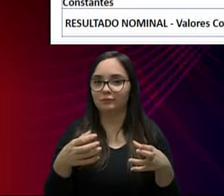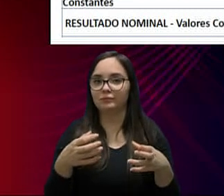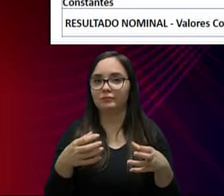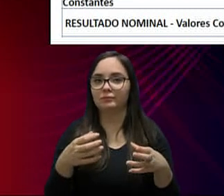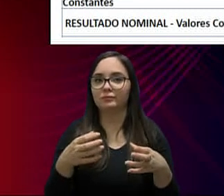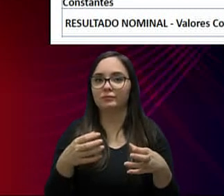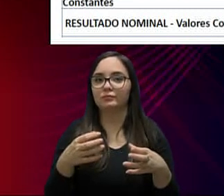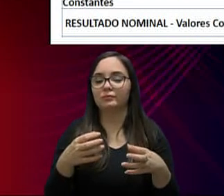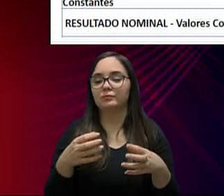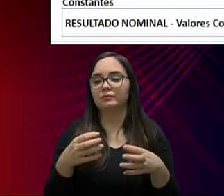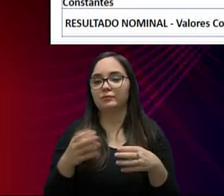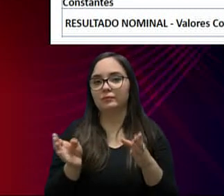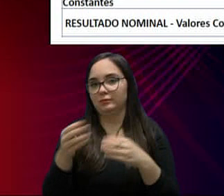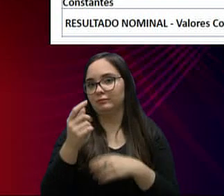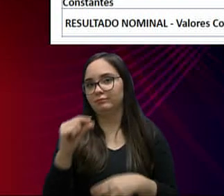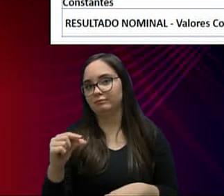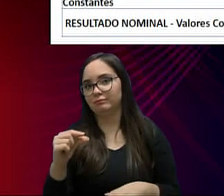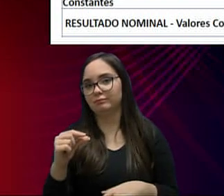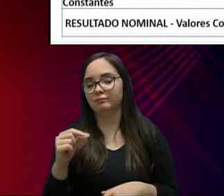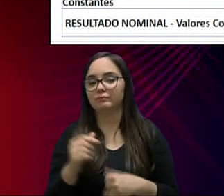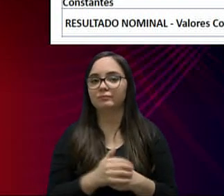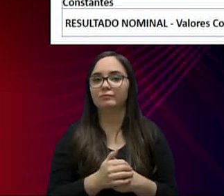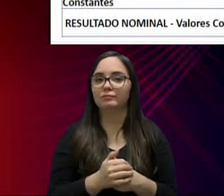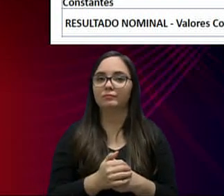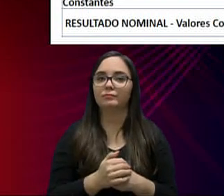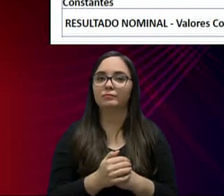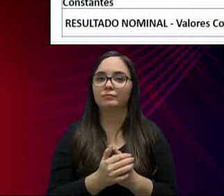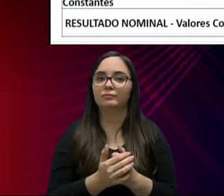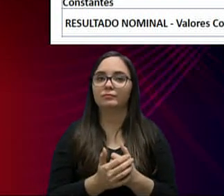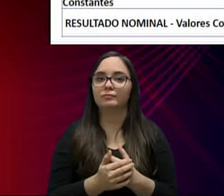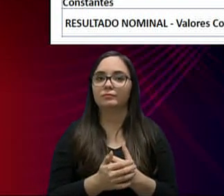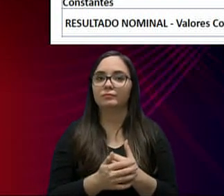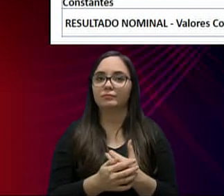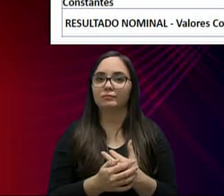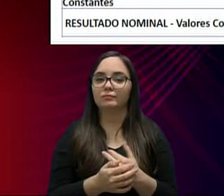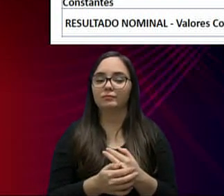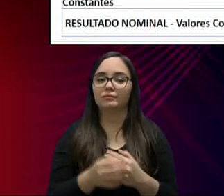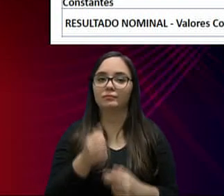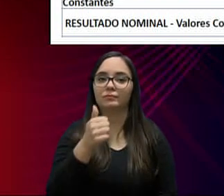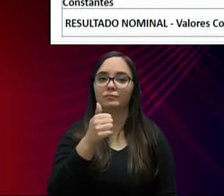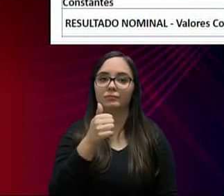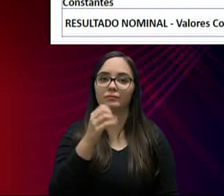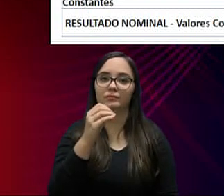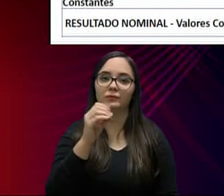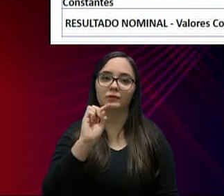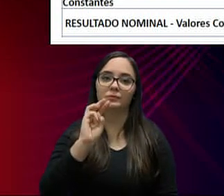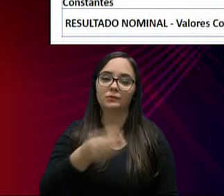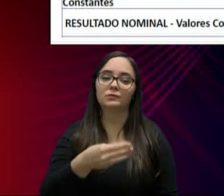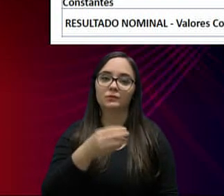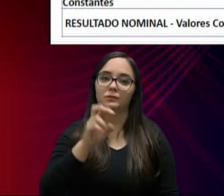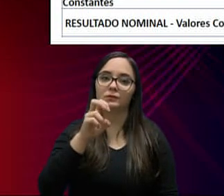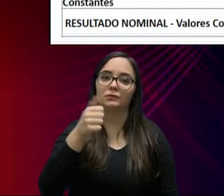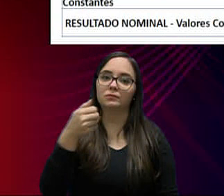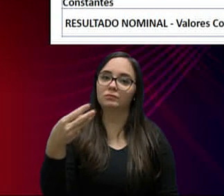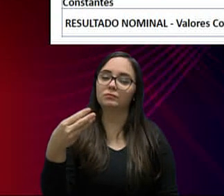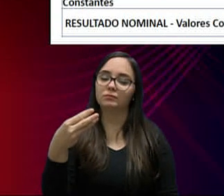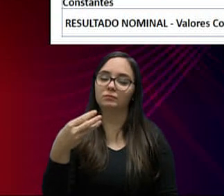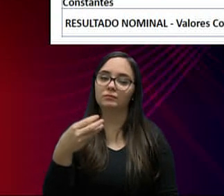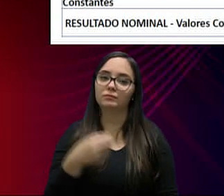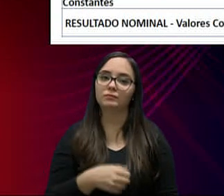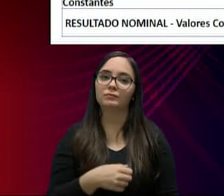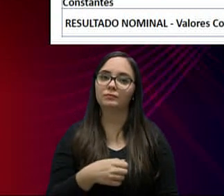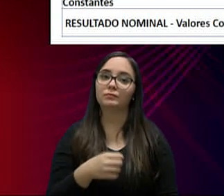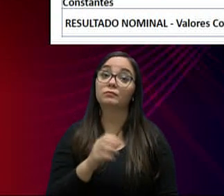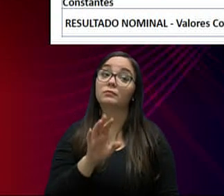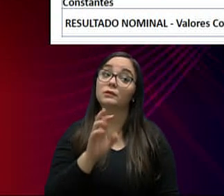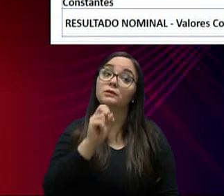encaixe mas aqui nós temos uma observação a fazer também e daí 10 os 10 milhões 513 mais isso se